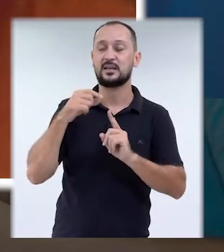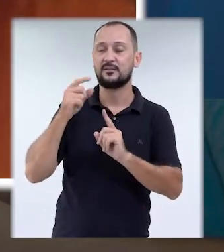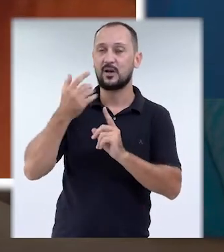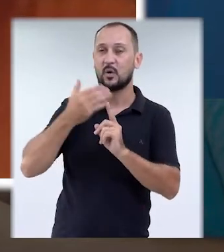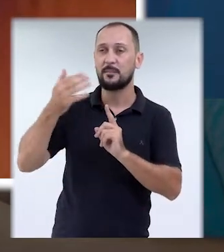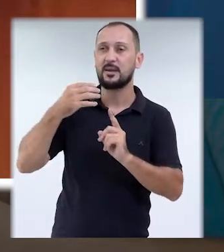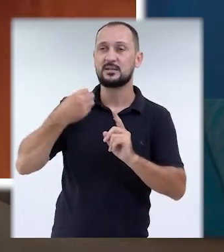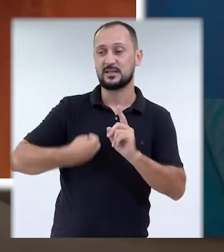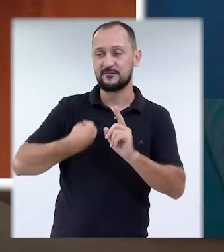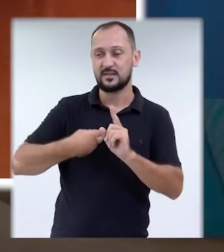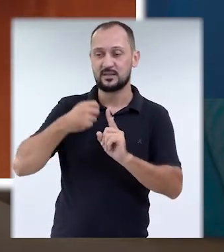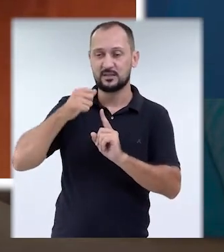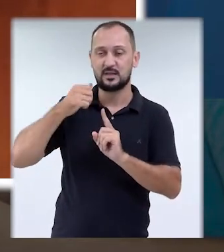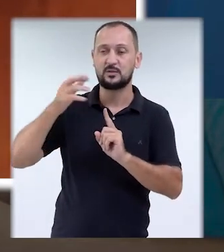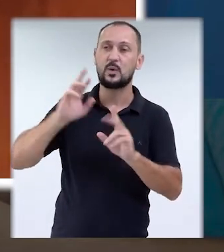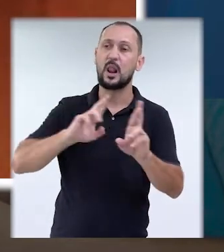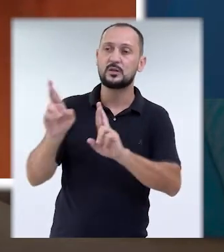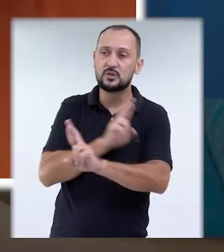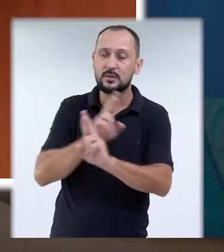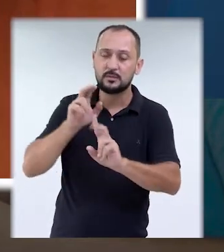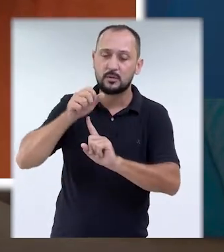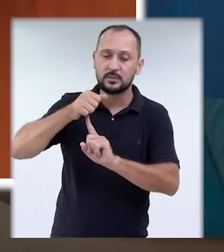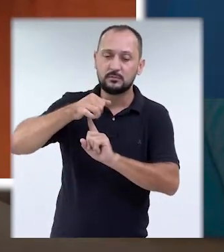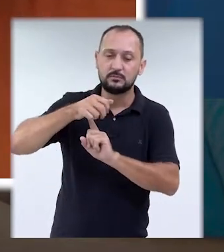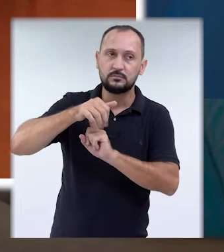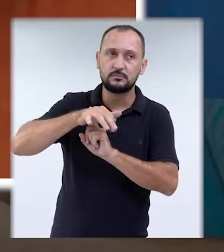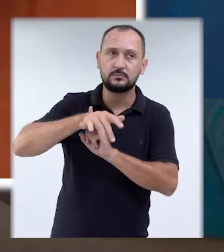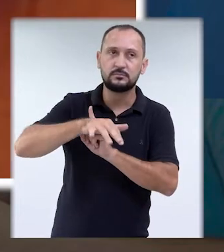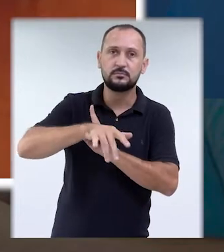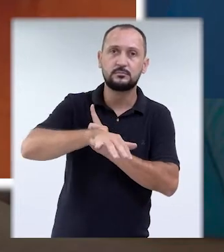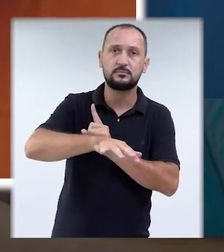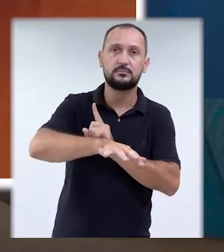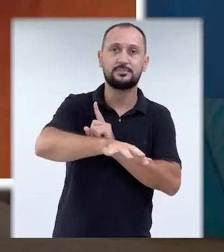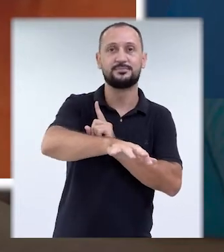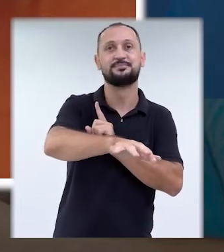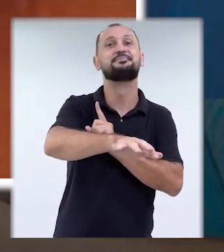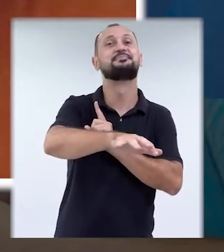aí nos nossos relacionamentos, né?